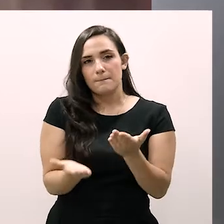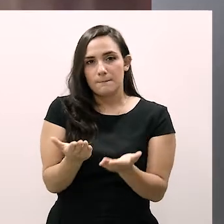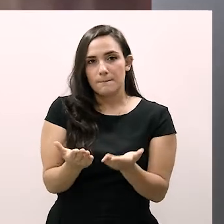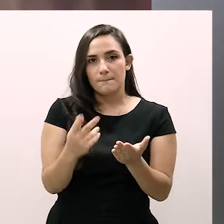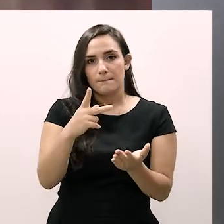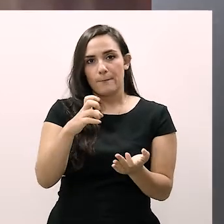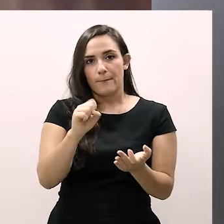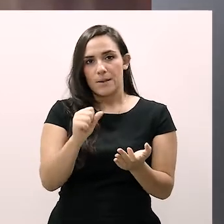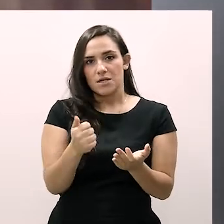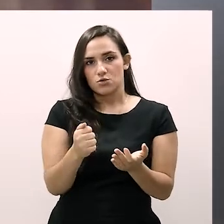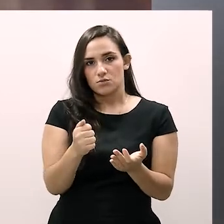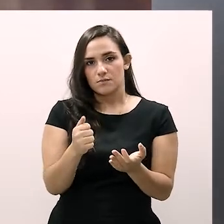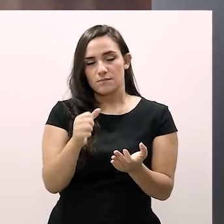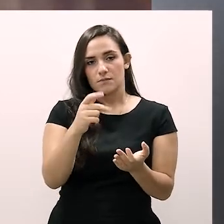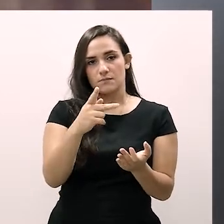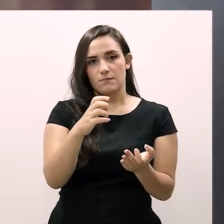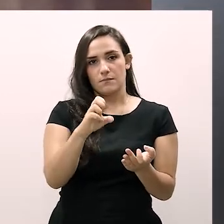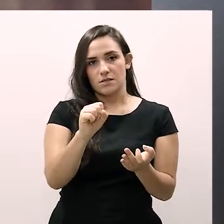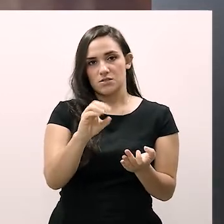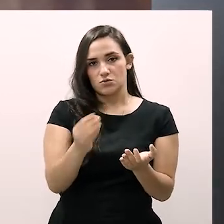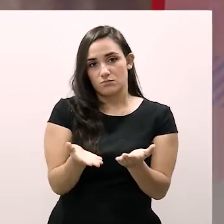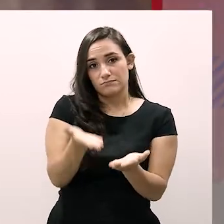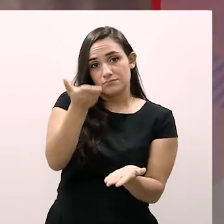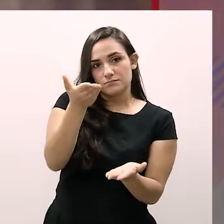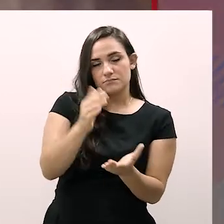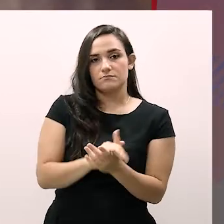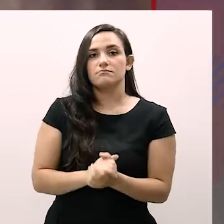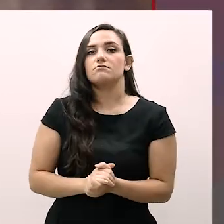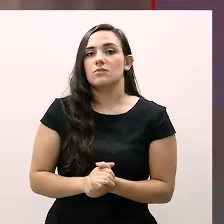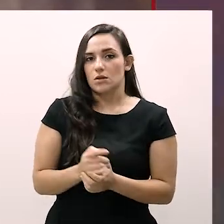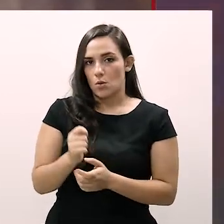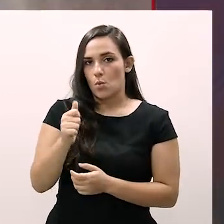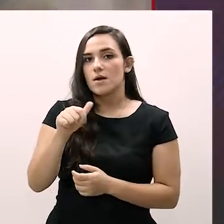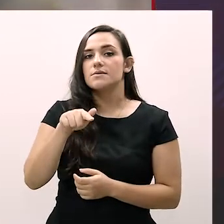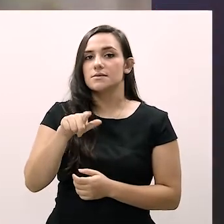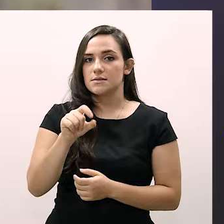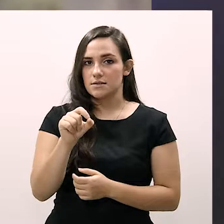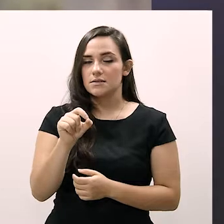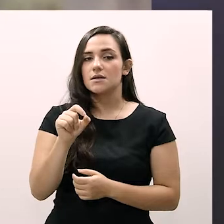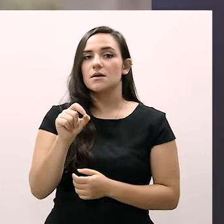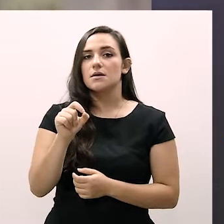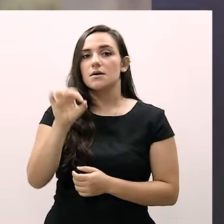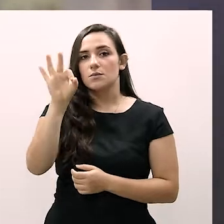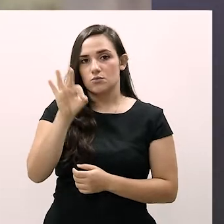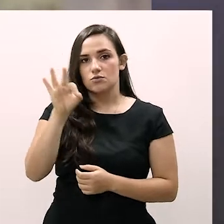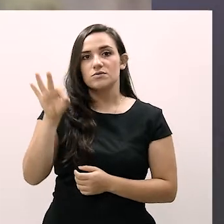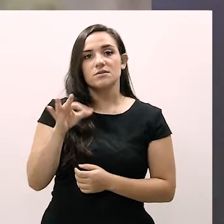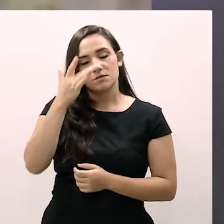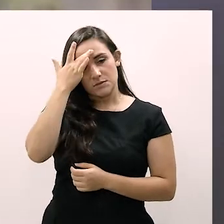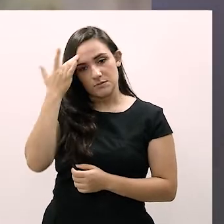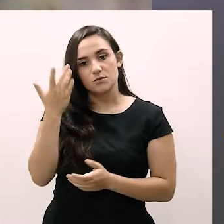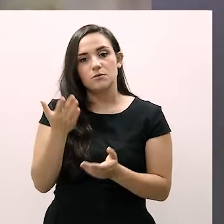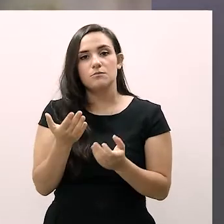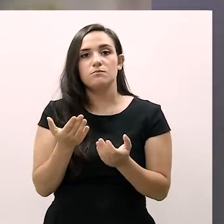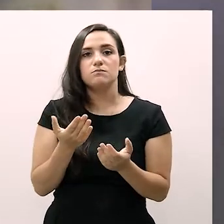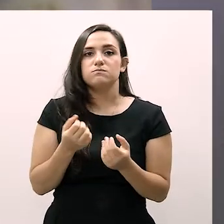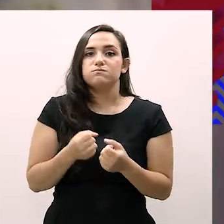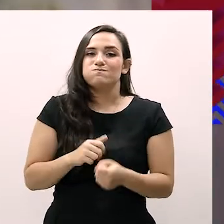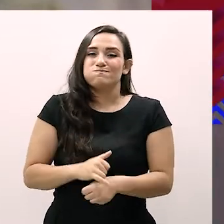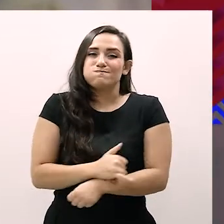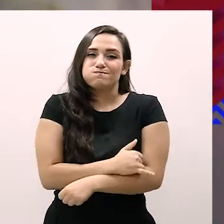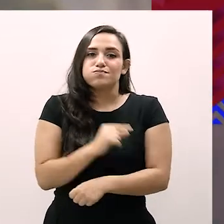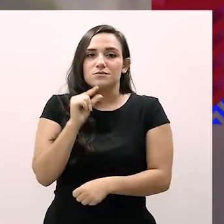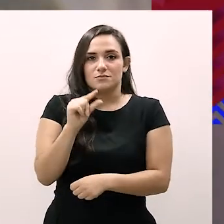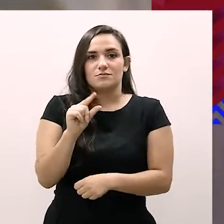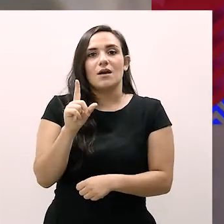uma população de 70% de pessoas acima do peso ideal e que estavam sendo internados pelo Covid.